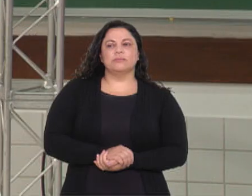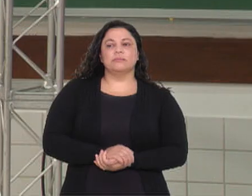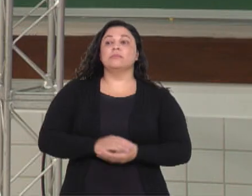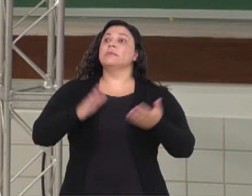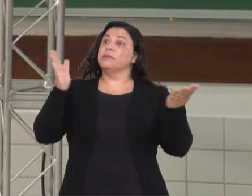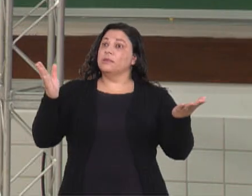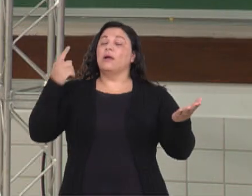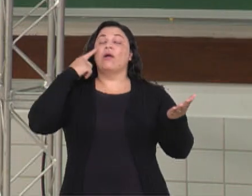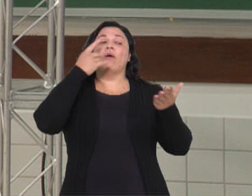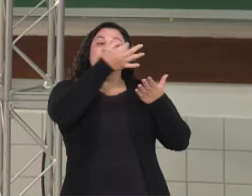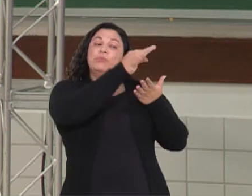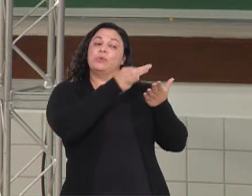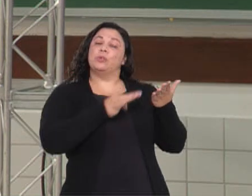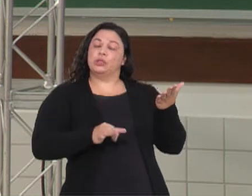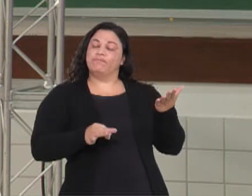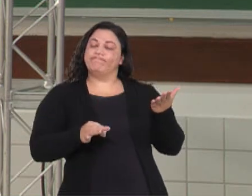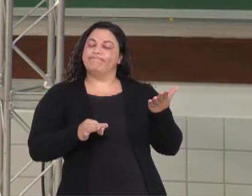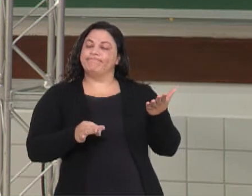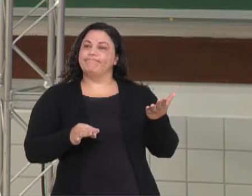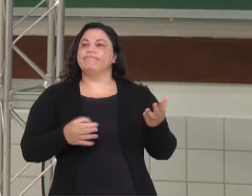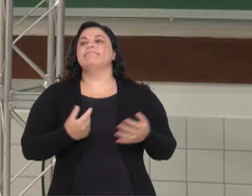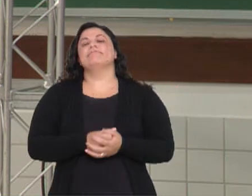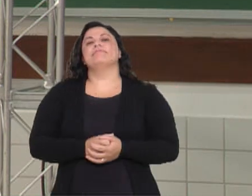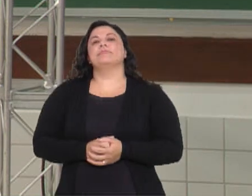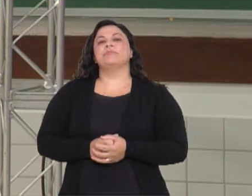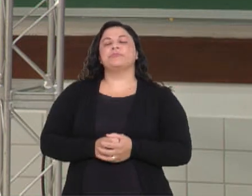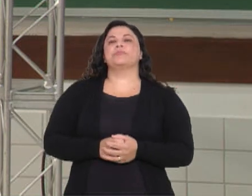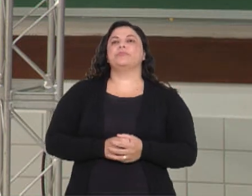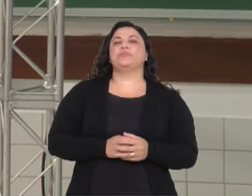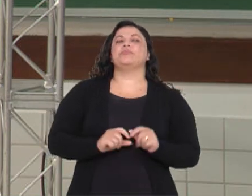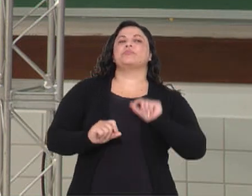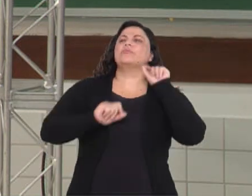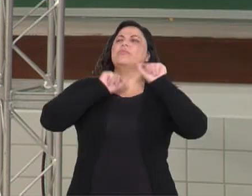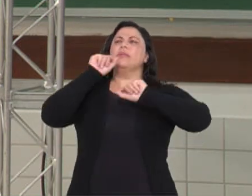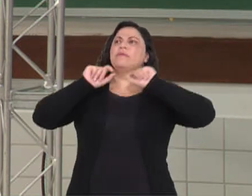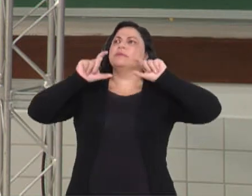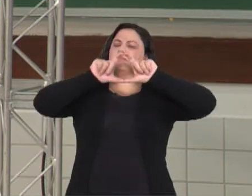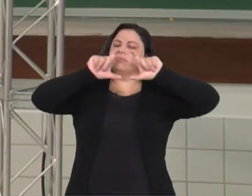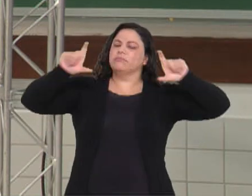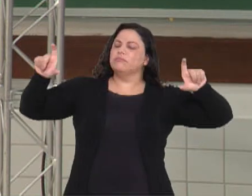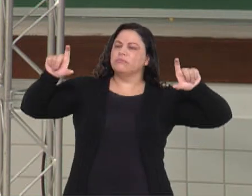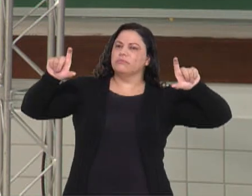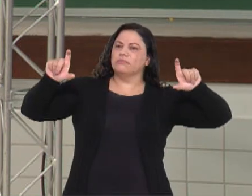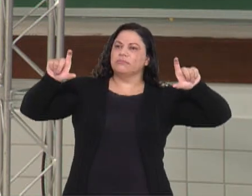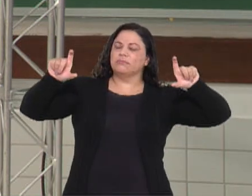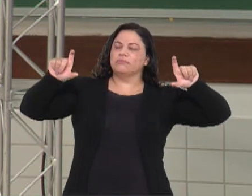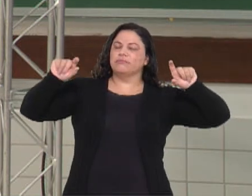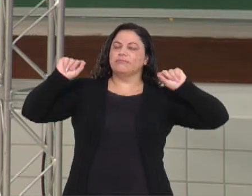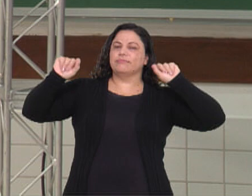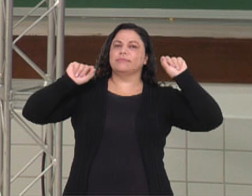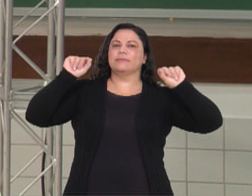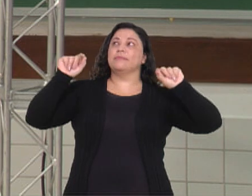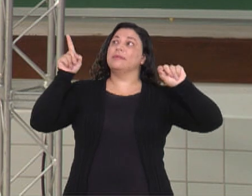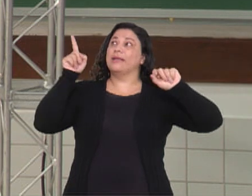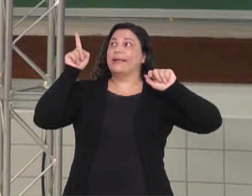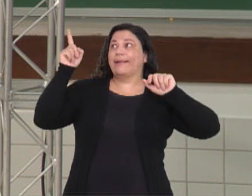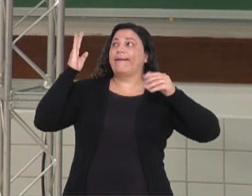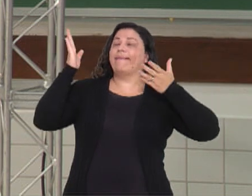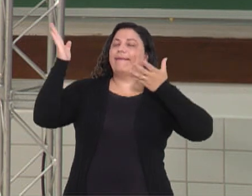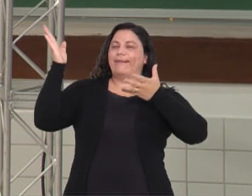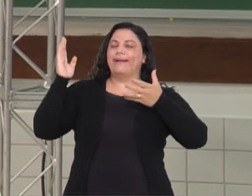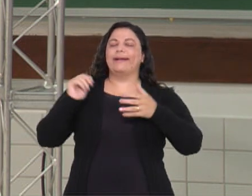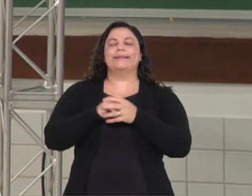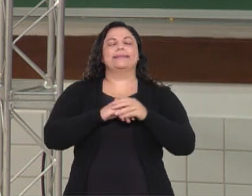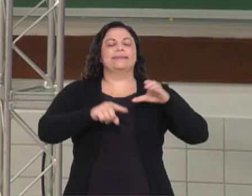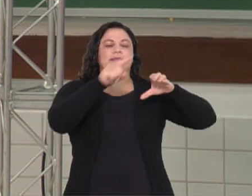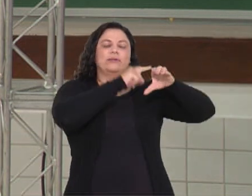Vamos corrigir então? Vamos lá? Formular as equações reduzidas daquelas circunferências